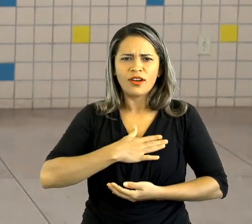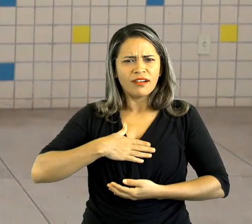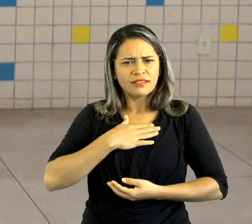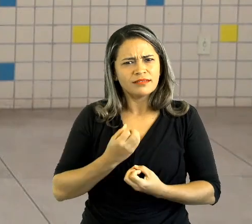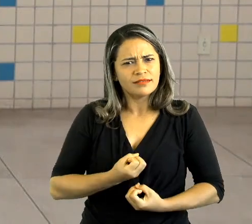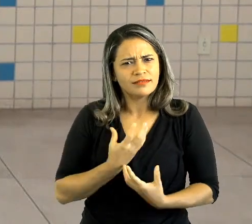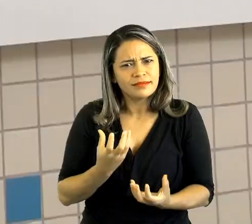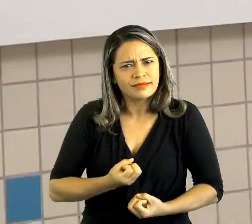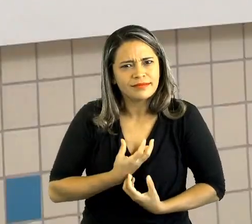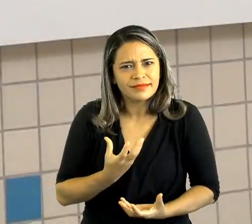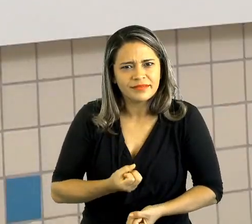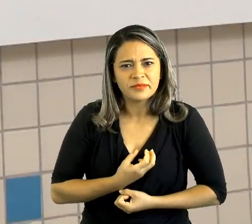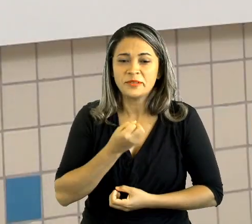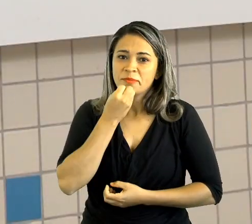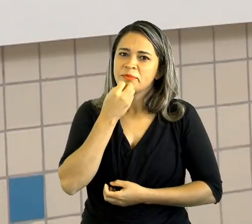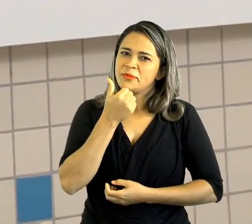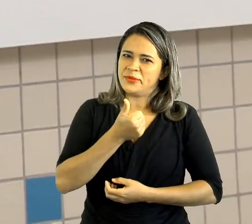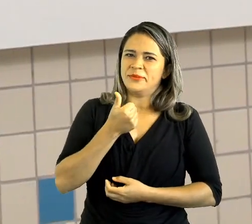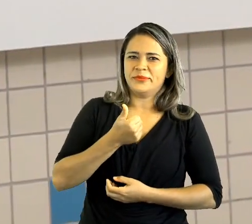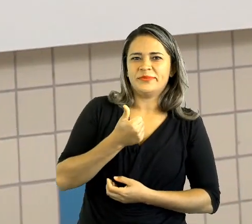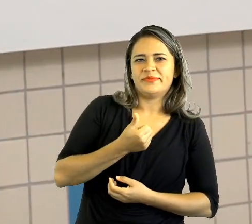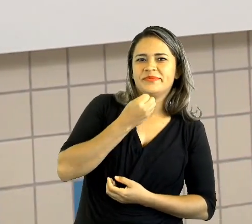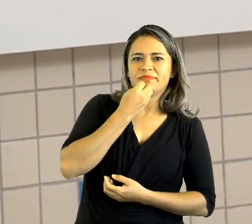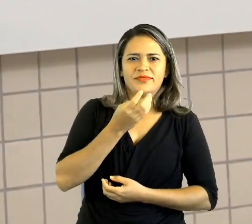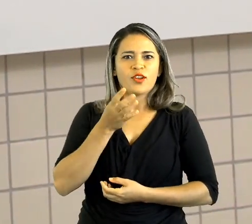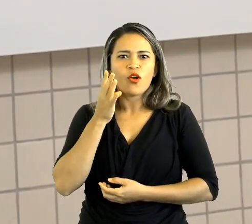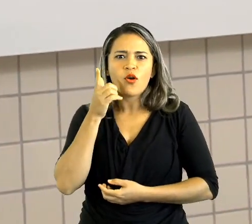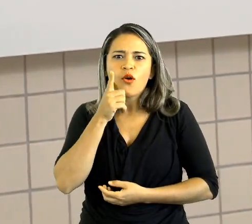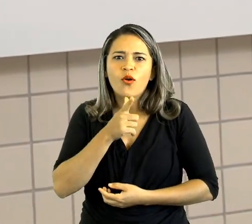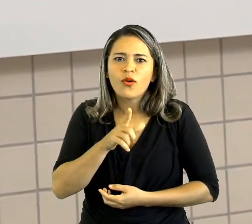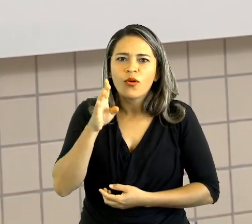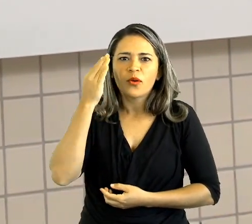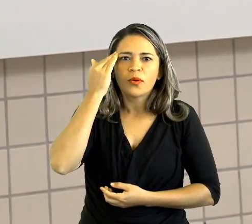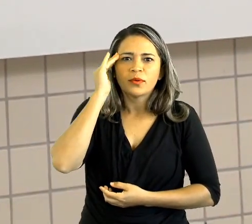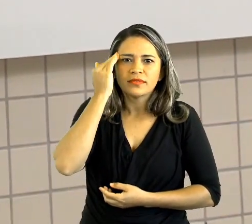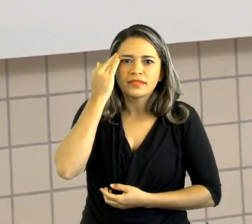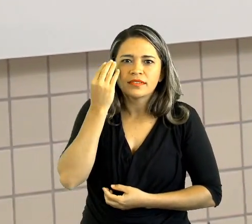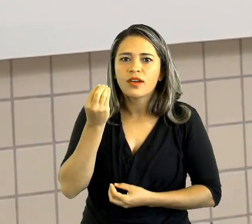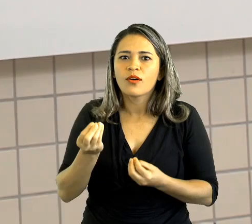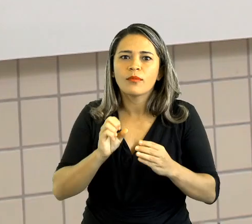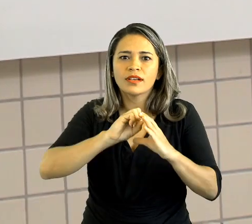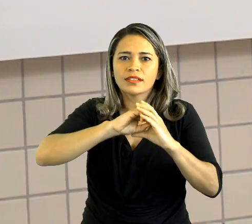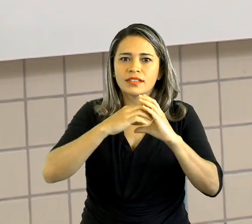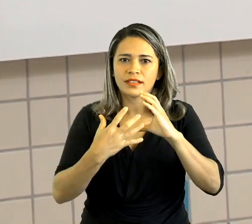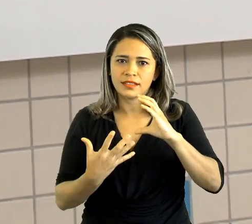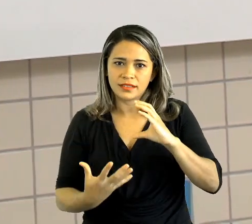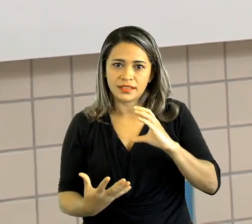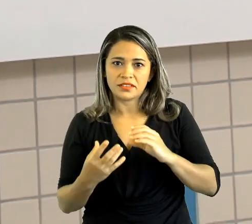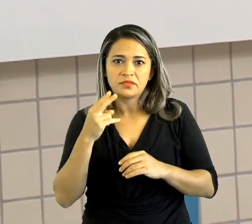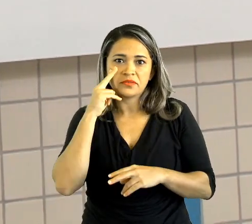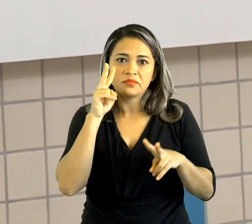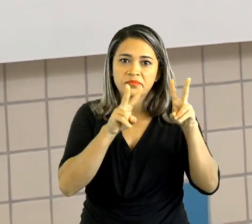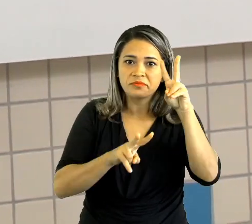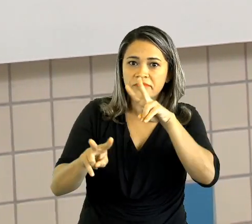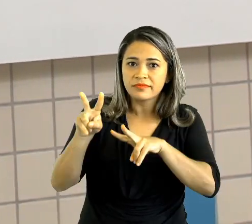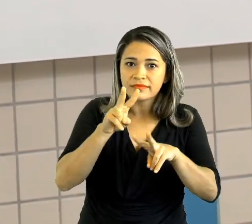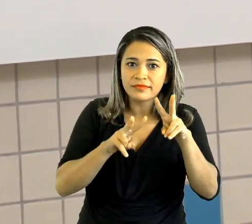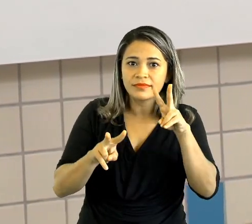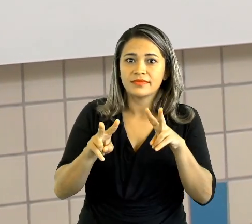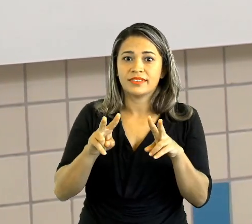Que bom! Isso é muito bom. Conseguiram entender as características do poema visual, do poema